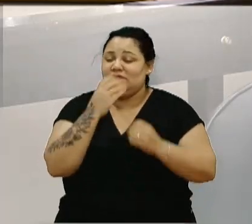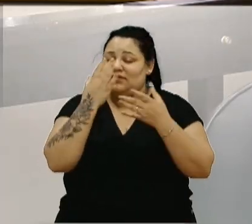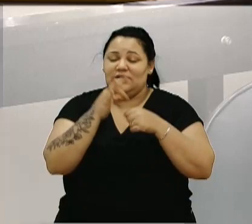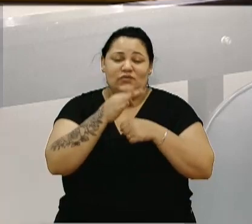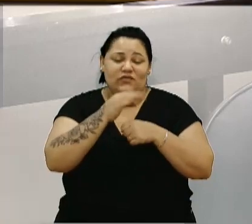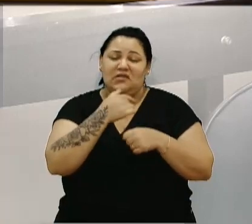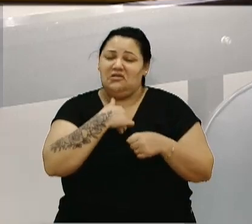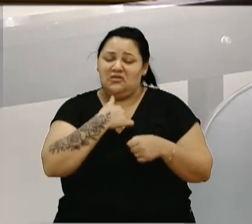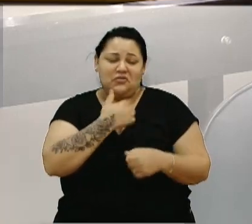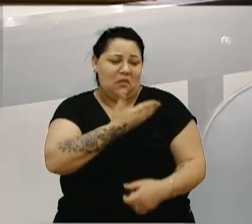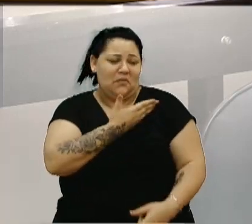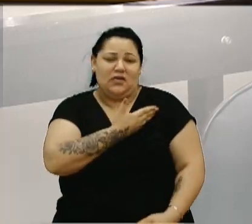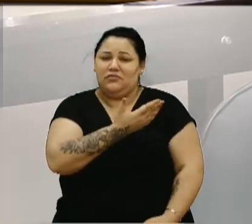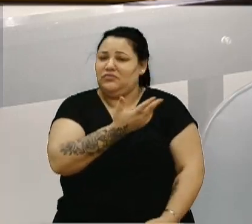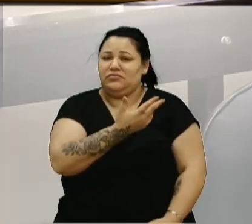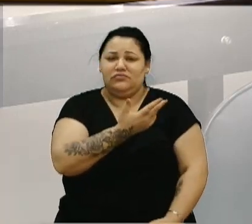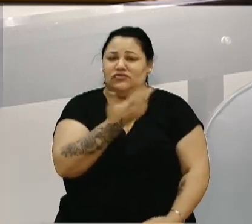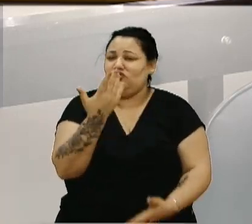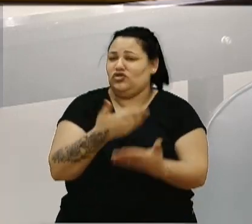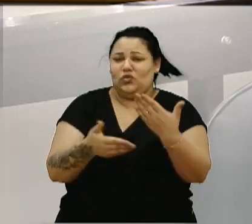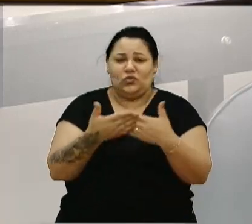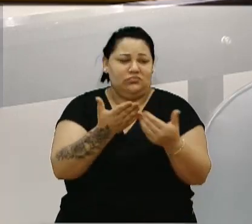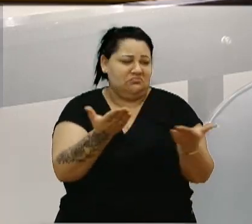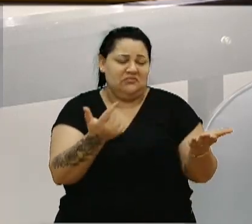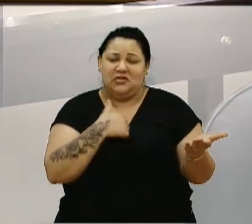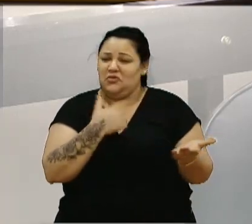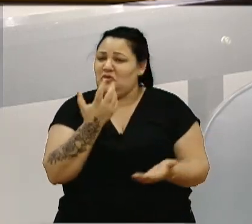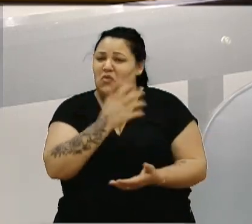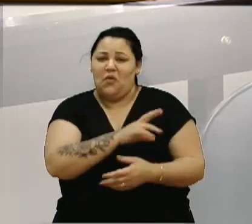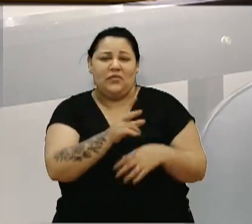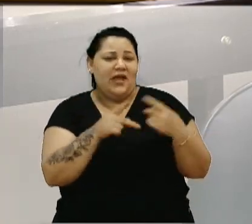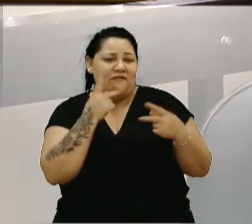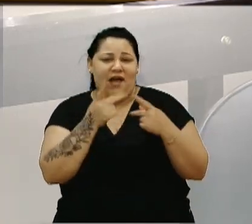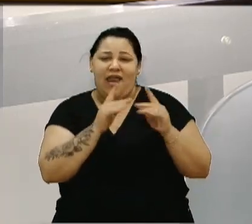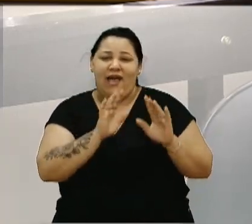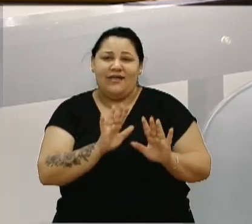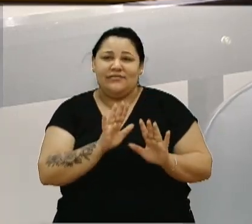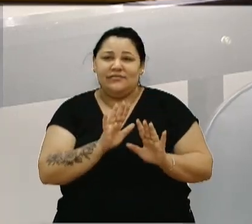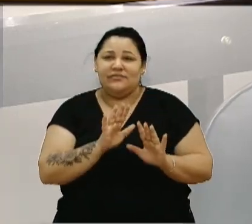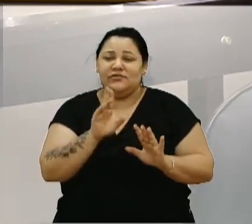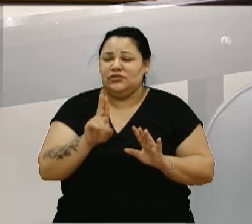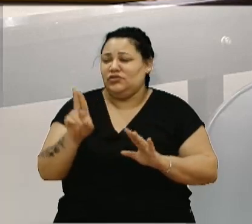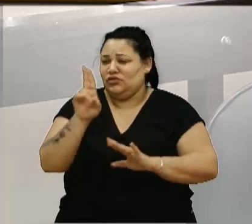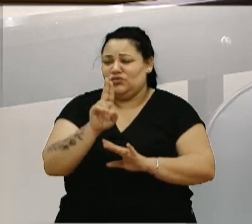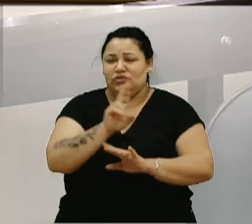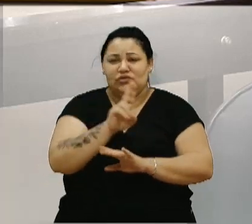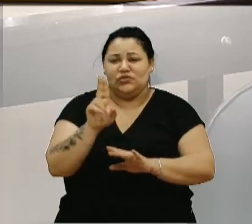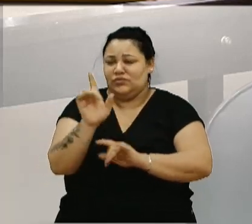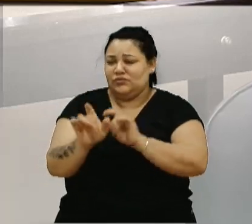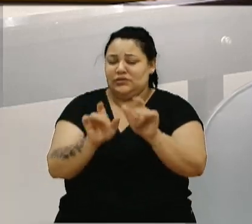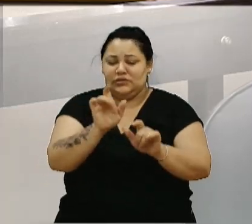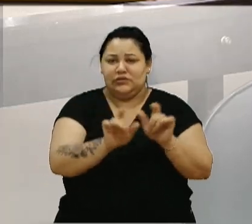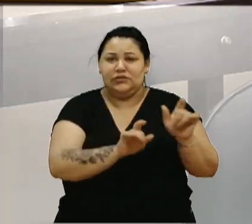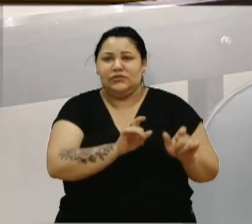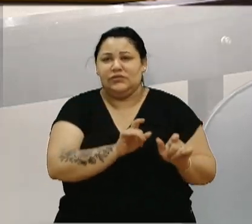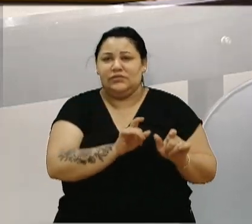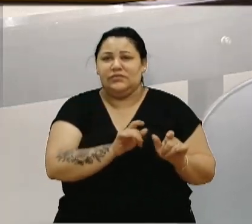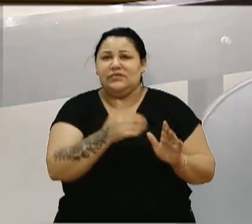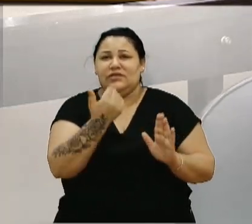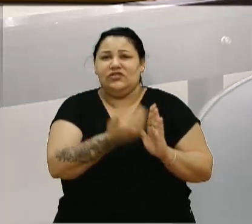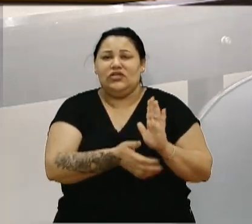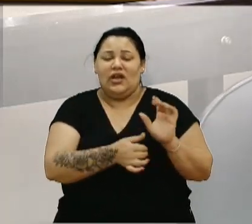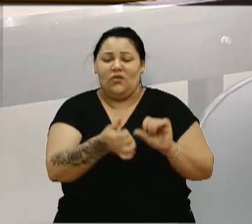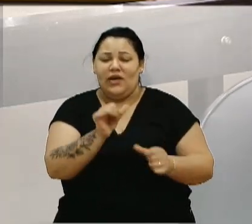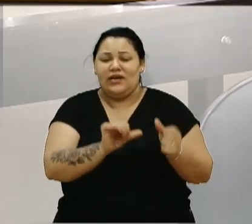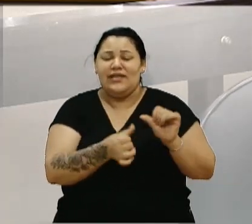dentro. E não sou contra a fala de ninguém. Que se use nomes de pessoas para desqualificar a Festa da Uva. Eu fico muito